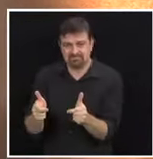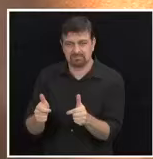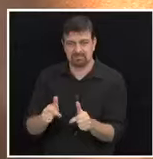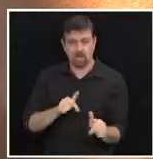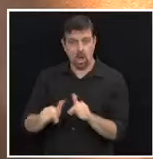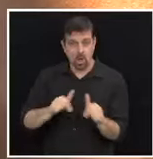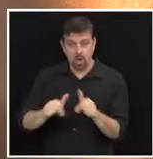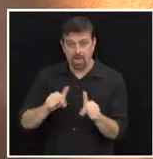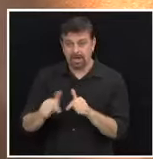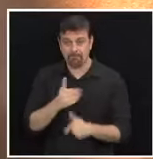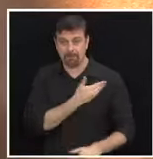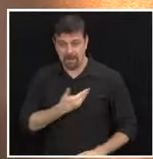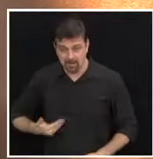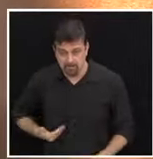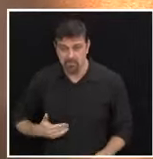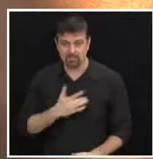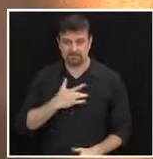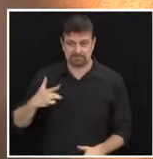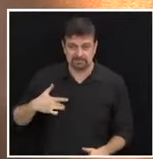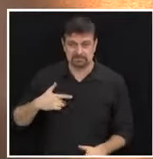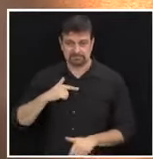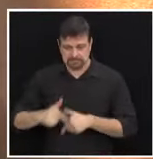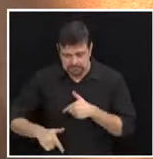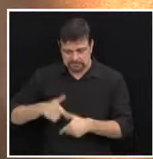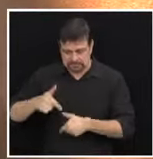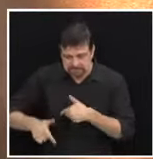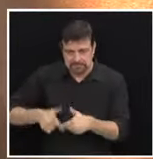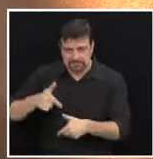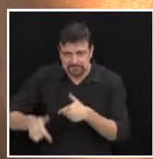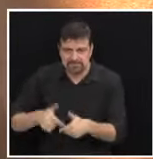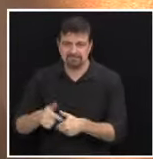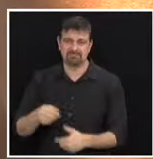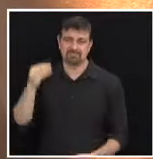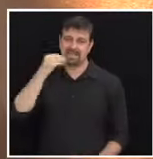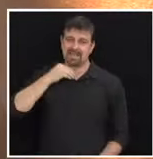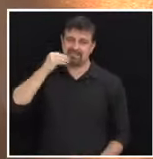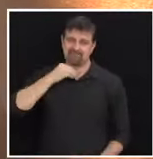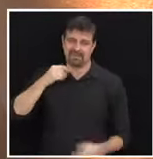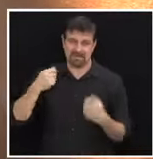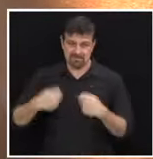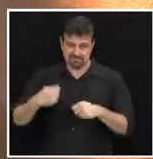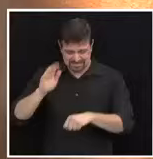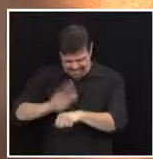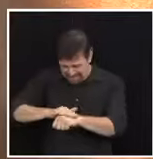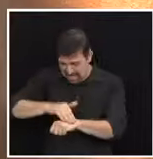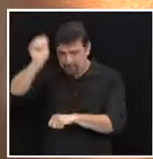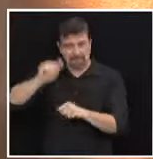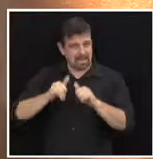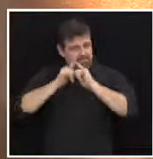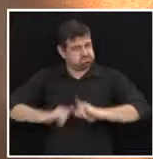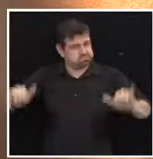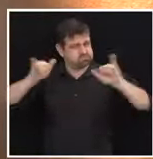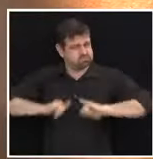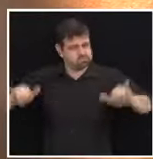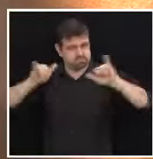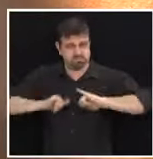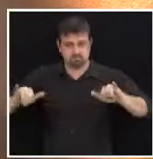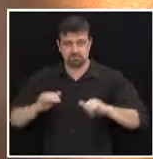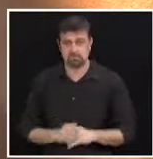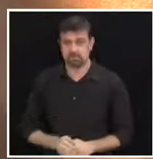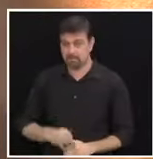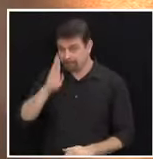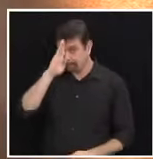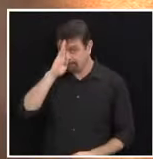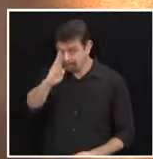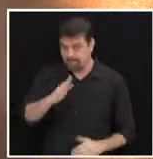tenta fazer atividades, mas ainda é muito reduzido. Precisava ser muito, muito mais ampliada. Particularmente